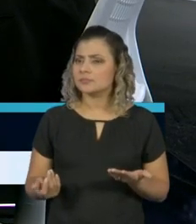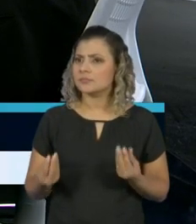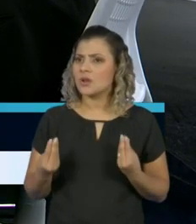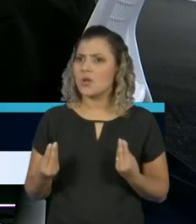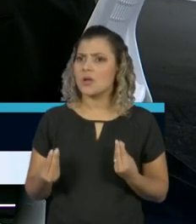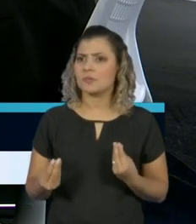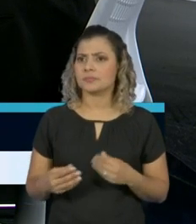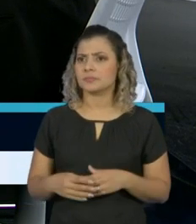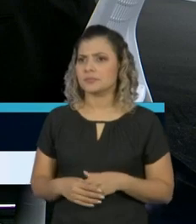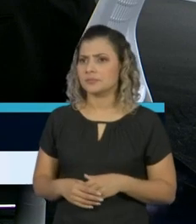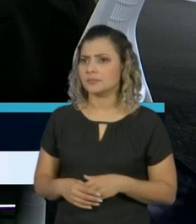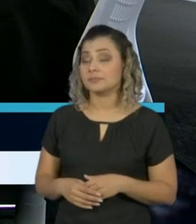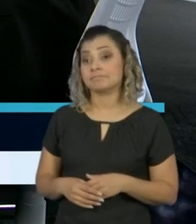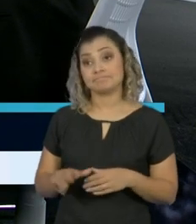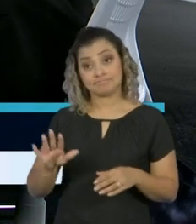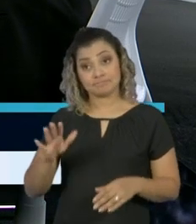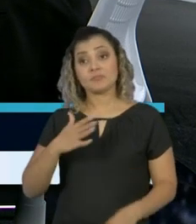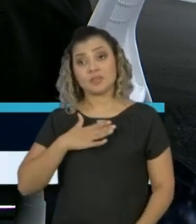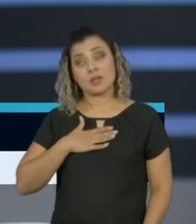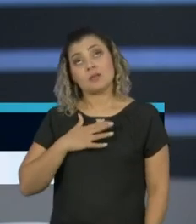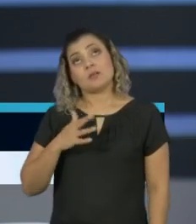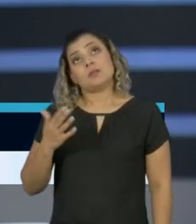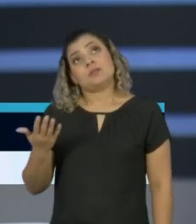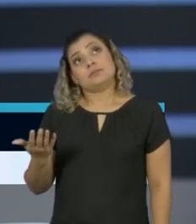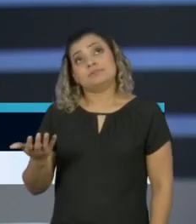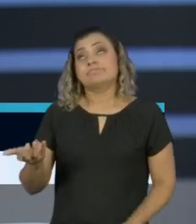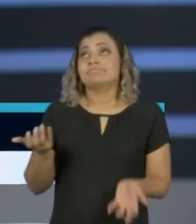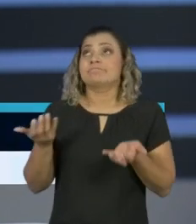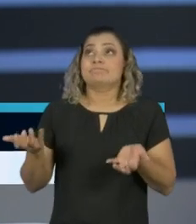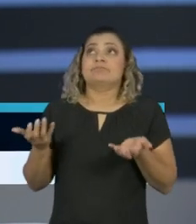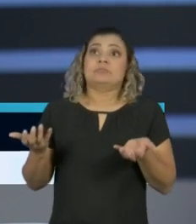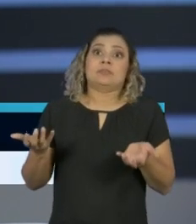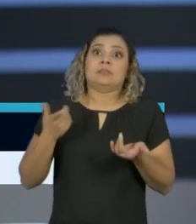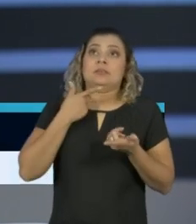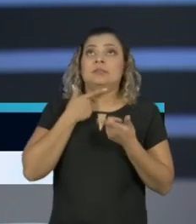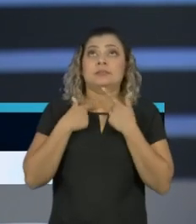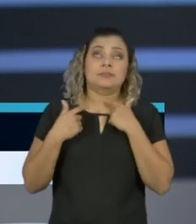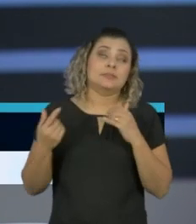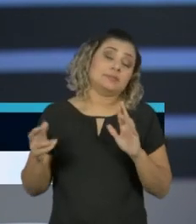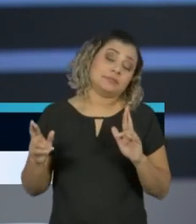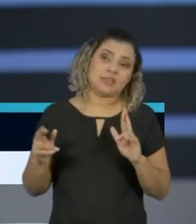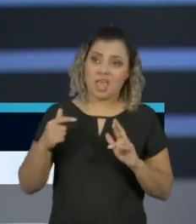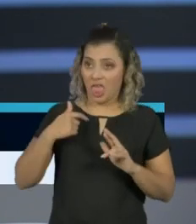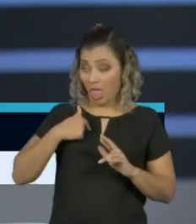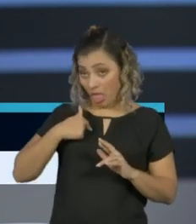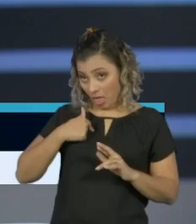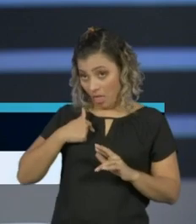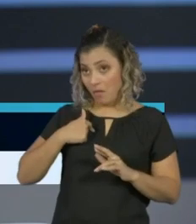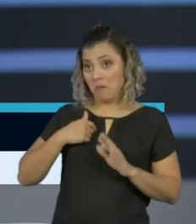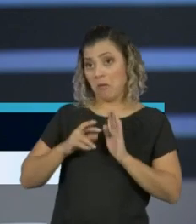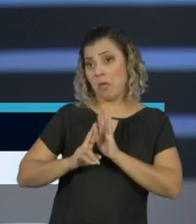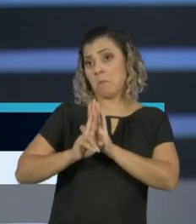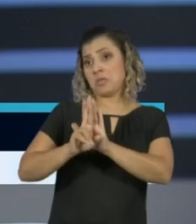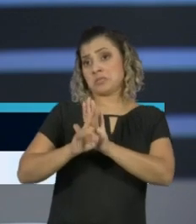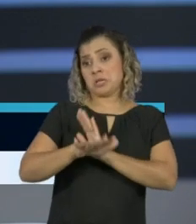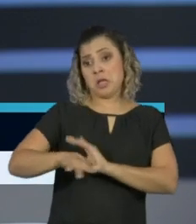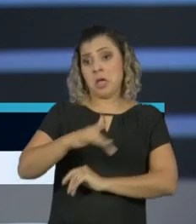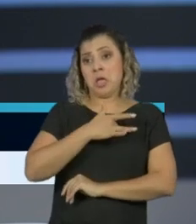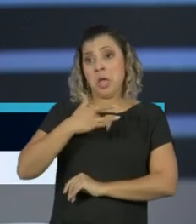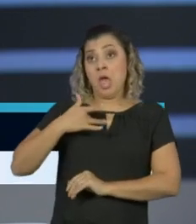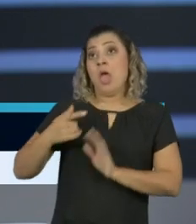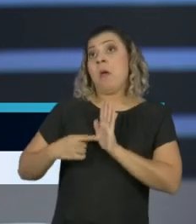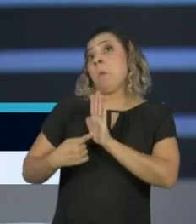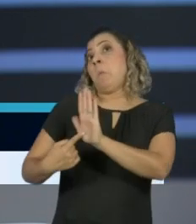é eu gostaria né o seu assim como eu não sou nenhum paladino nem representante da